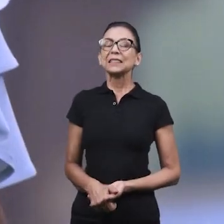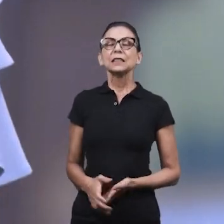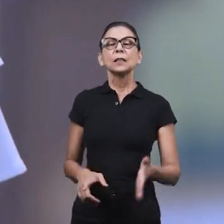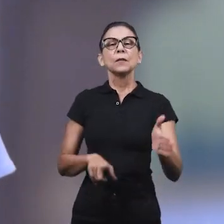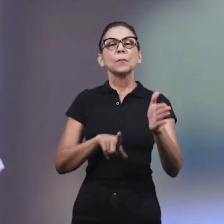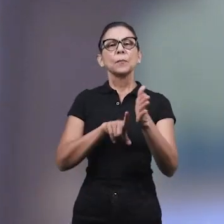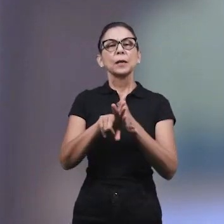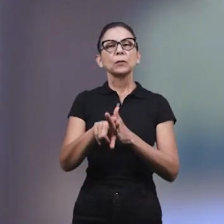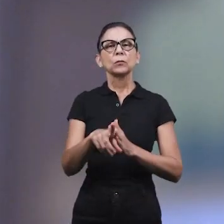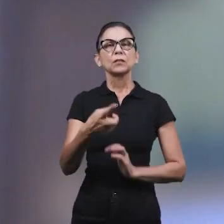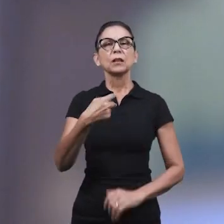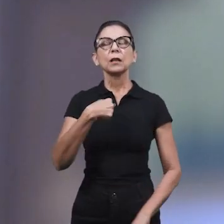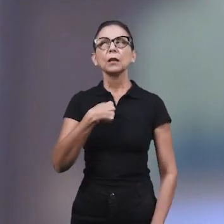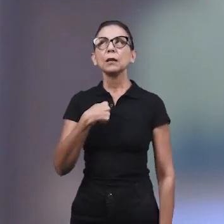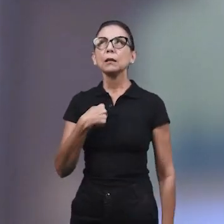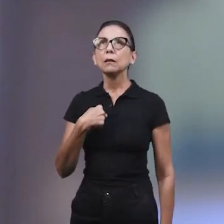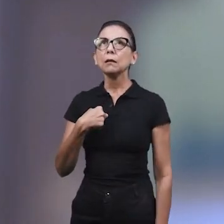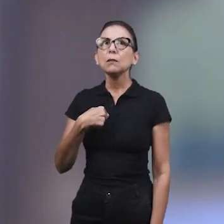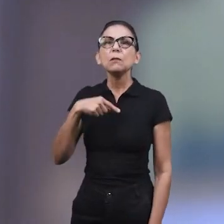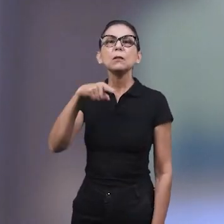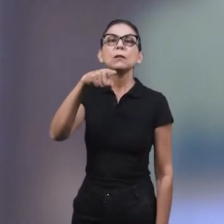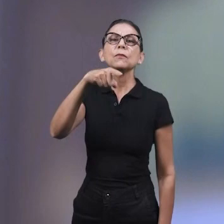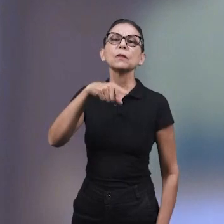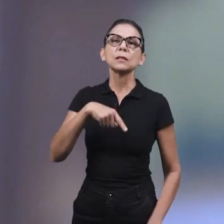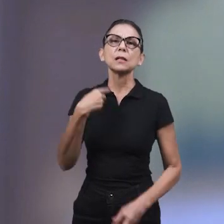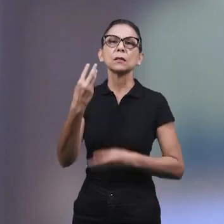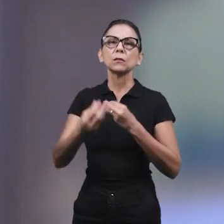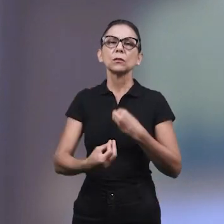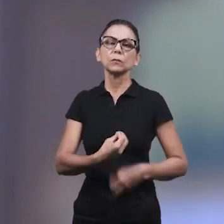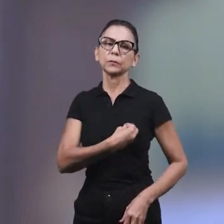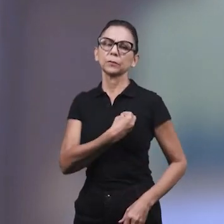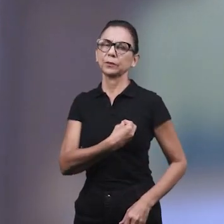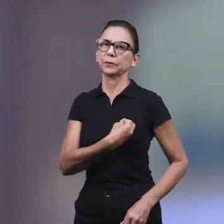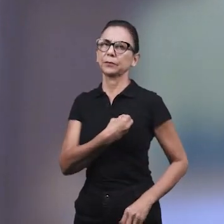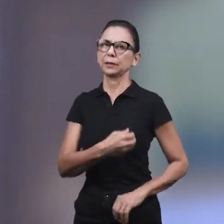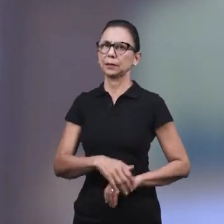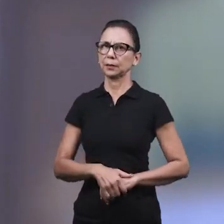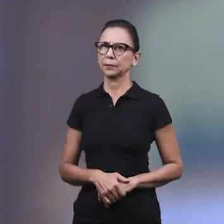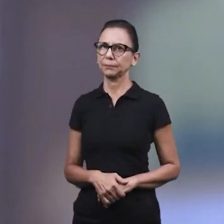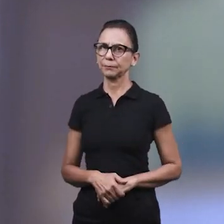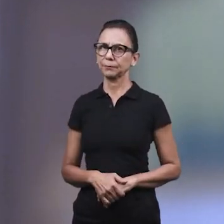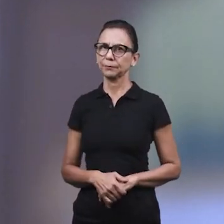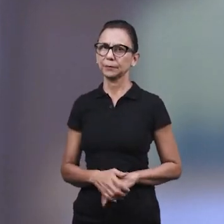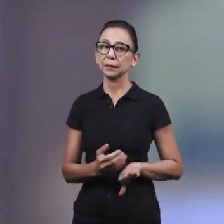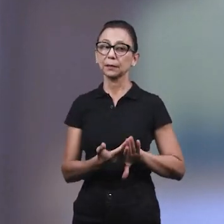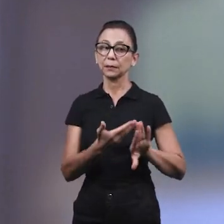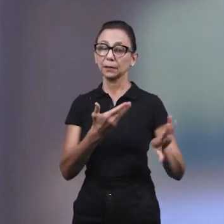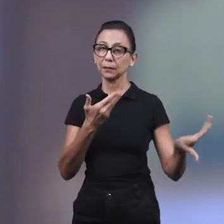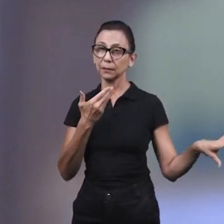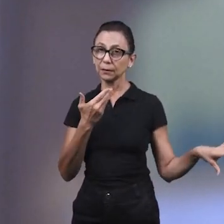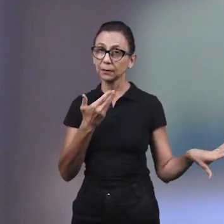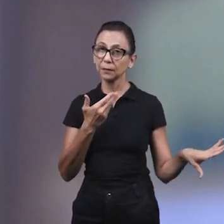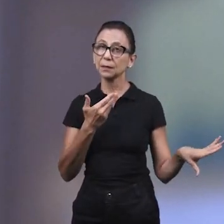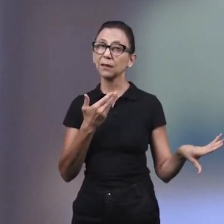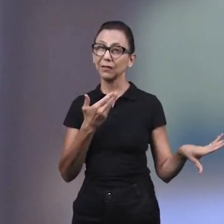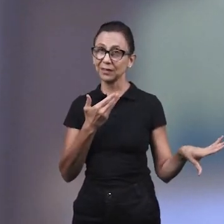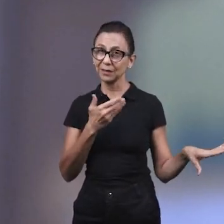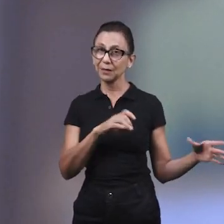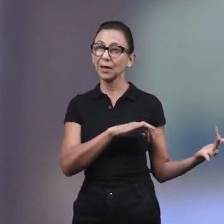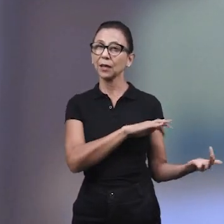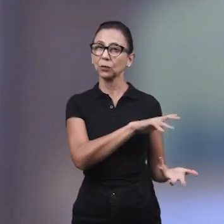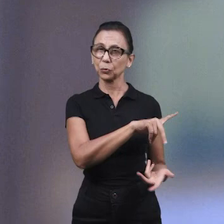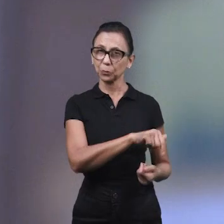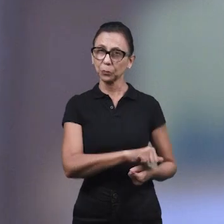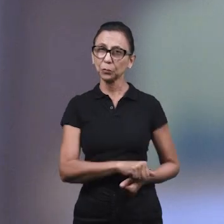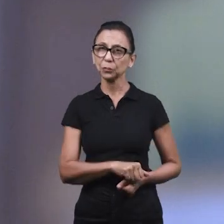Eu, você, nós temos vivido uma vida de santificação? Você tem se afastado das coisas do mundo